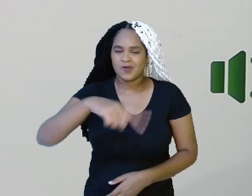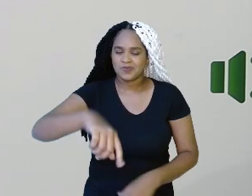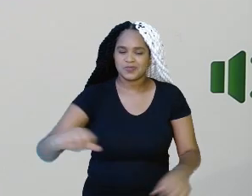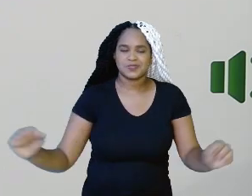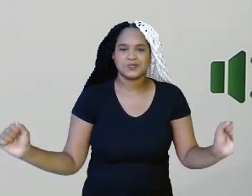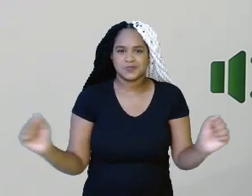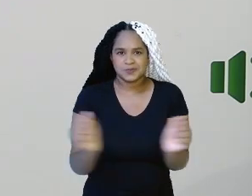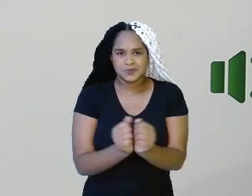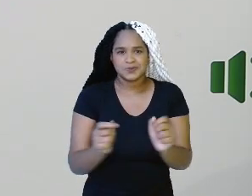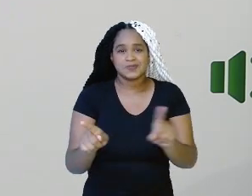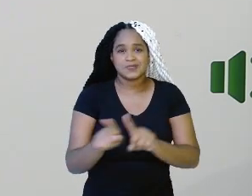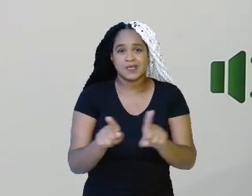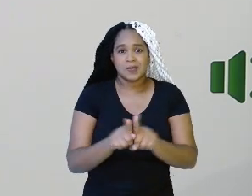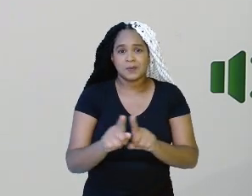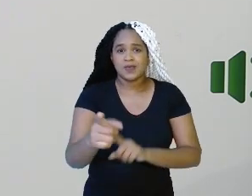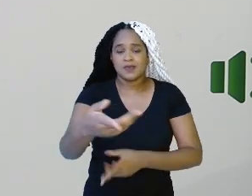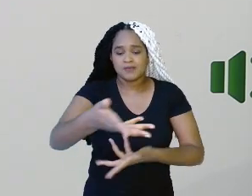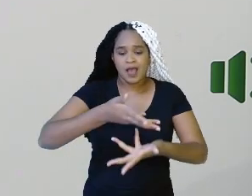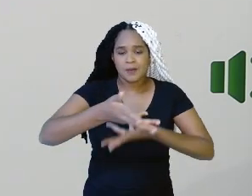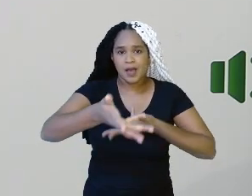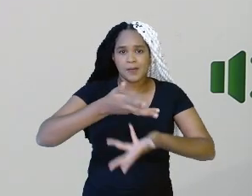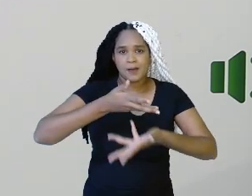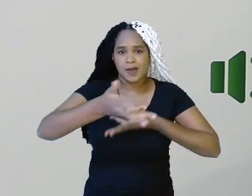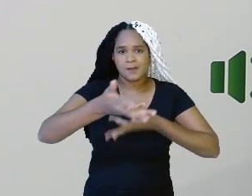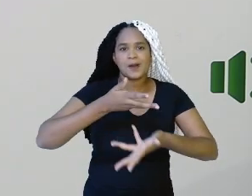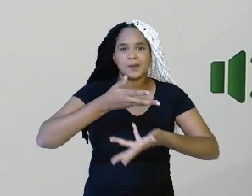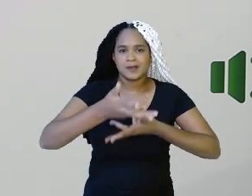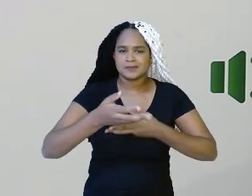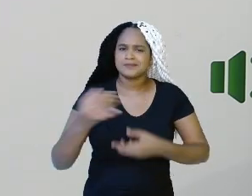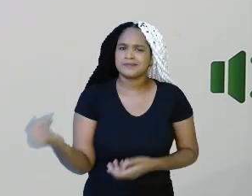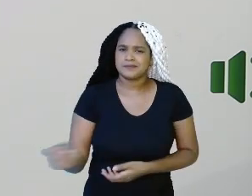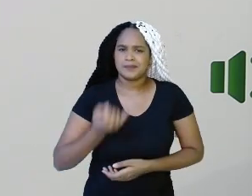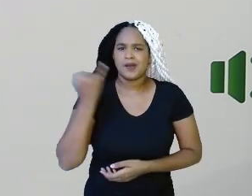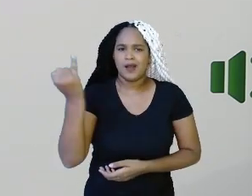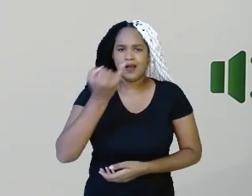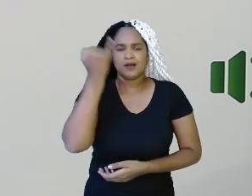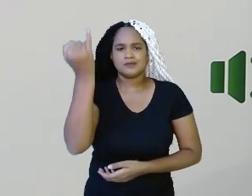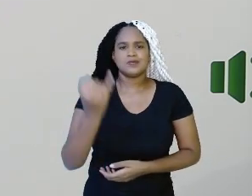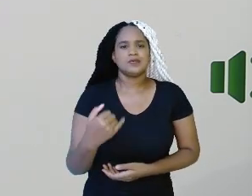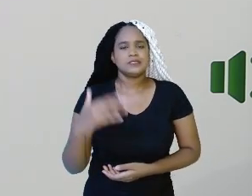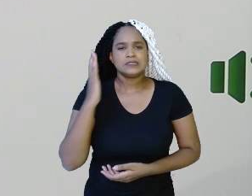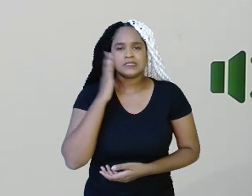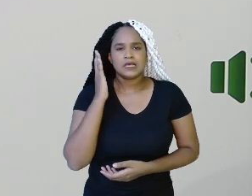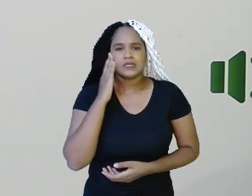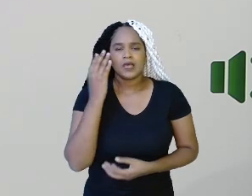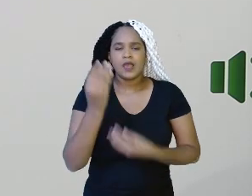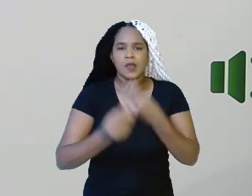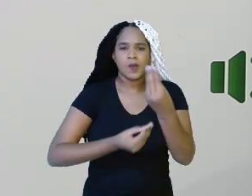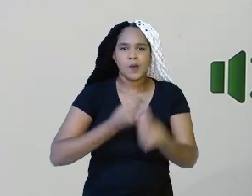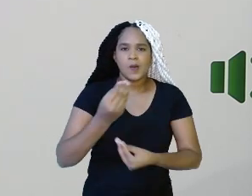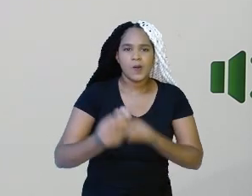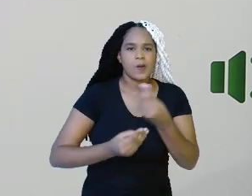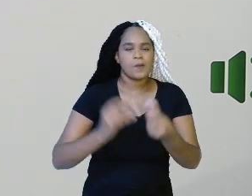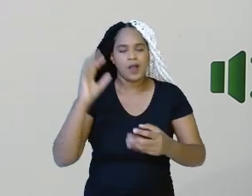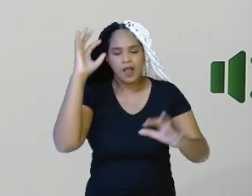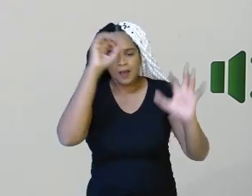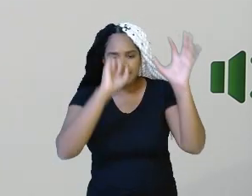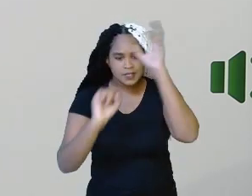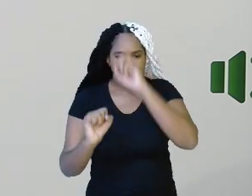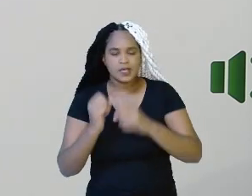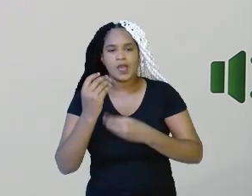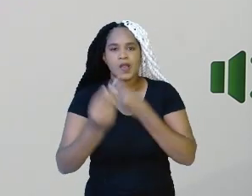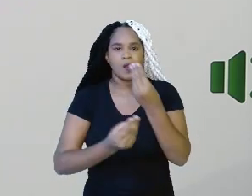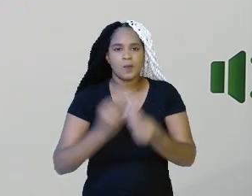vocês, essas respostas, elas são importantes porque aí a gente vai saber, né, o que a gente está aprendendo, o que a gente